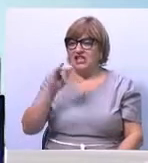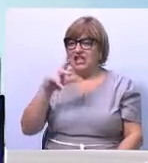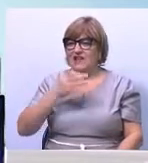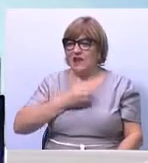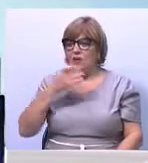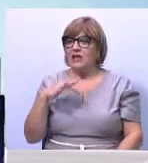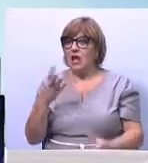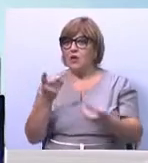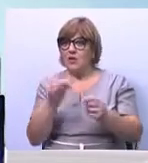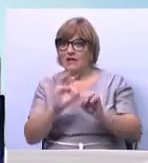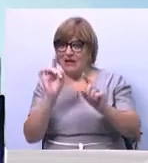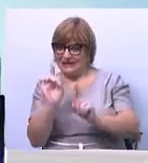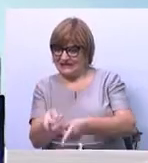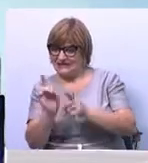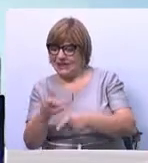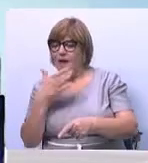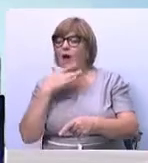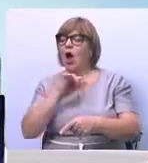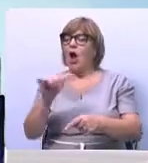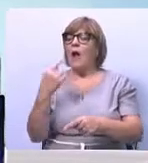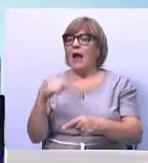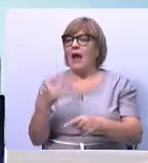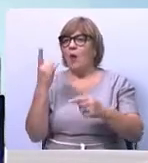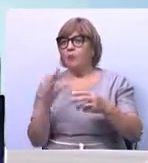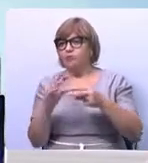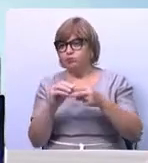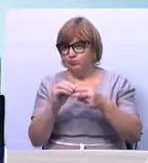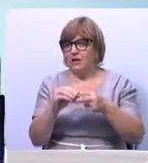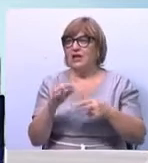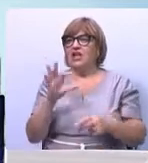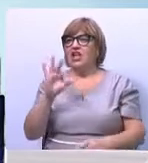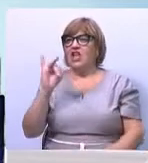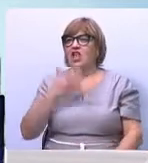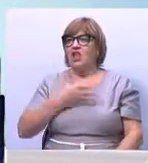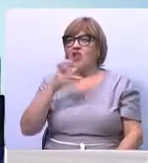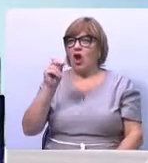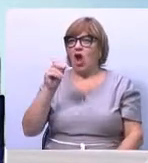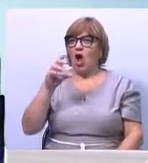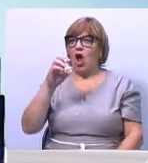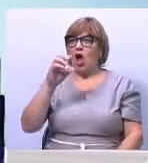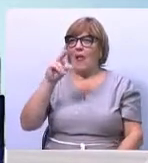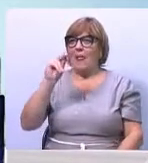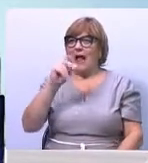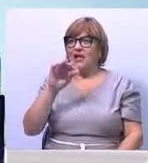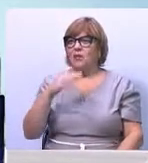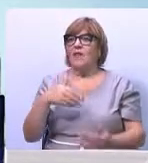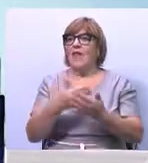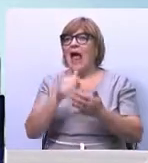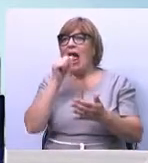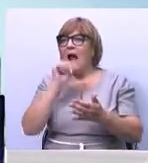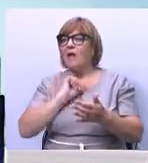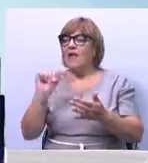tenhamos o resultado final, que será sempre um hidrolato e um óleo essencial. O hidrolato será esta água que conduziu o óleo essencial e que